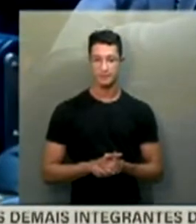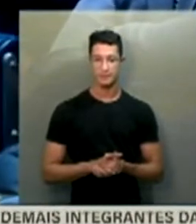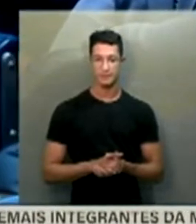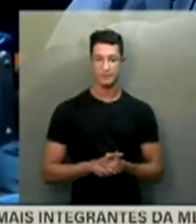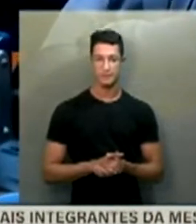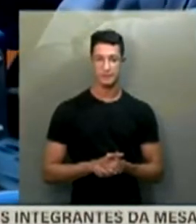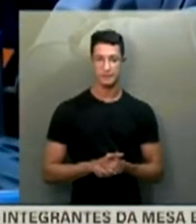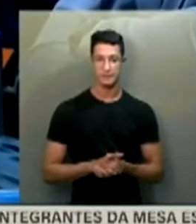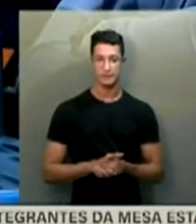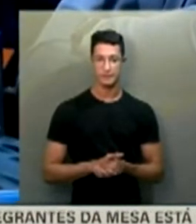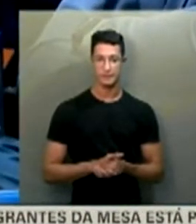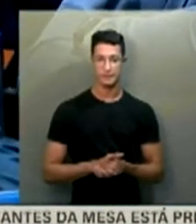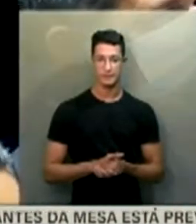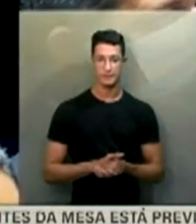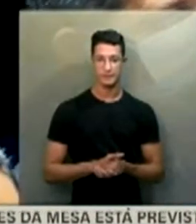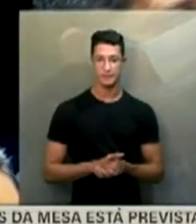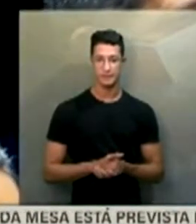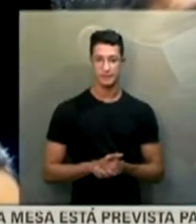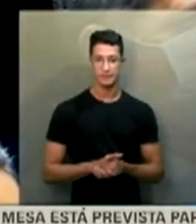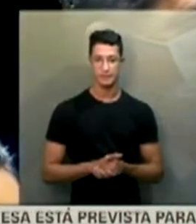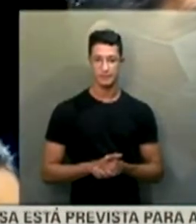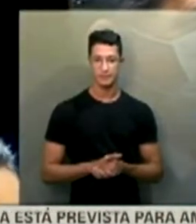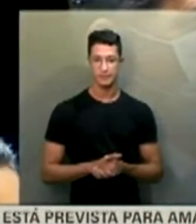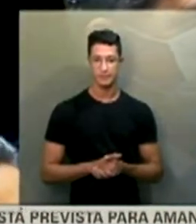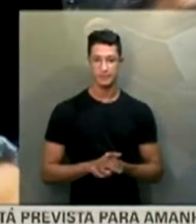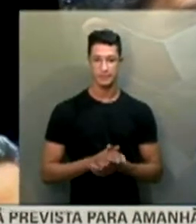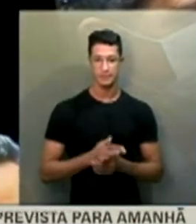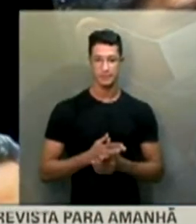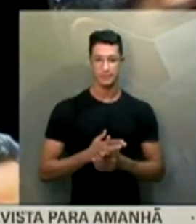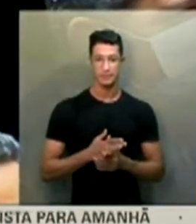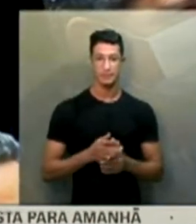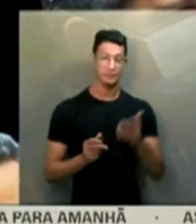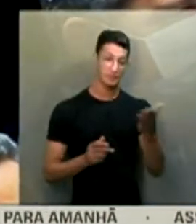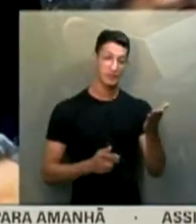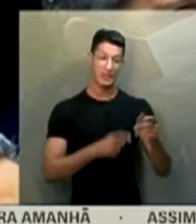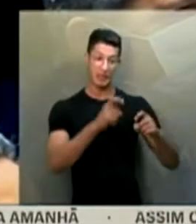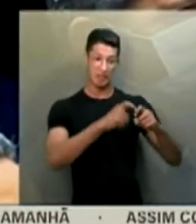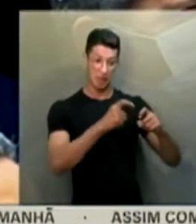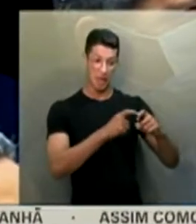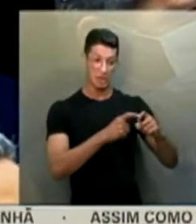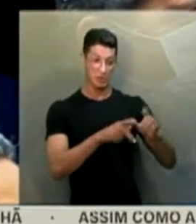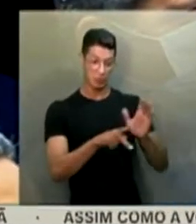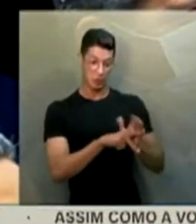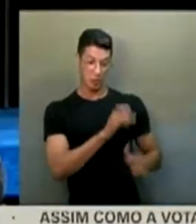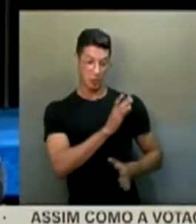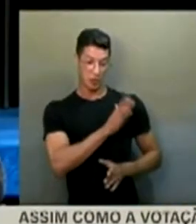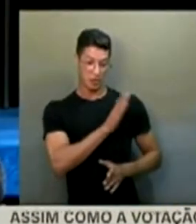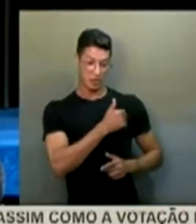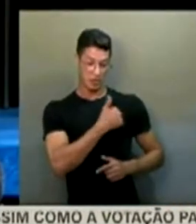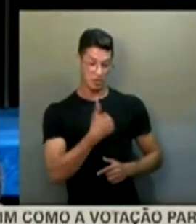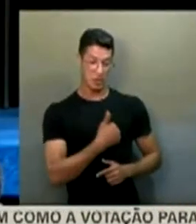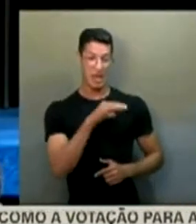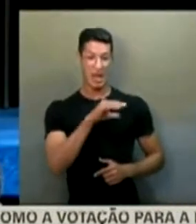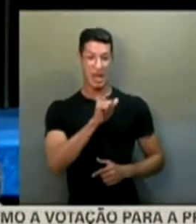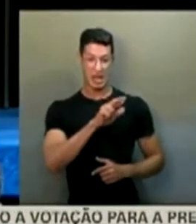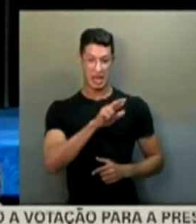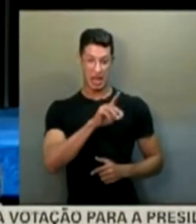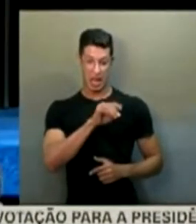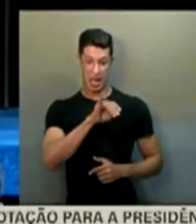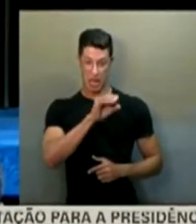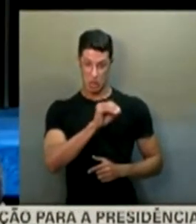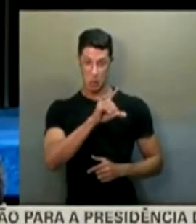Agora já foi. Que como ele é médico cardiologista... É.